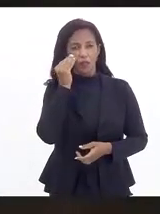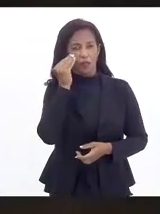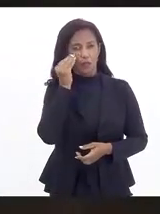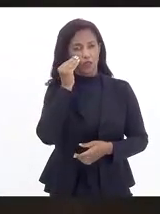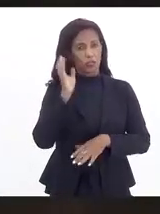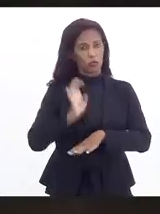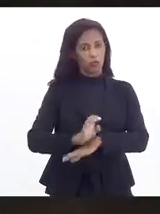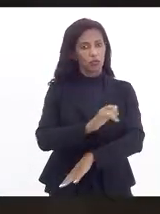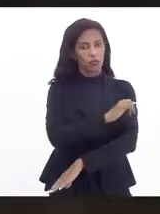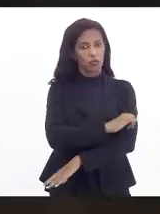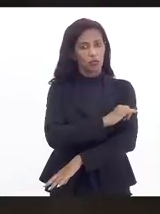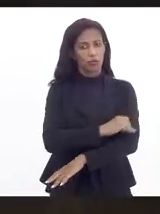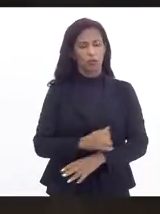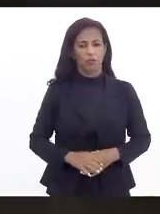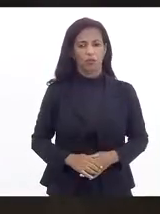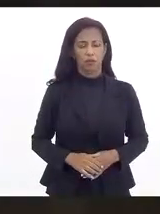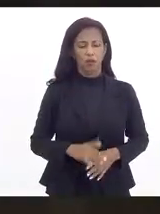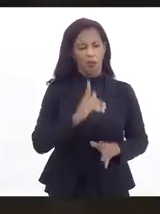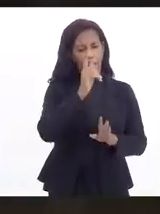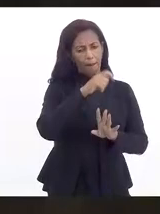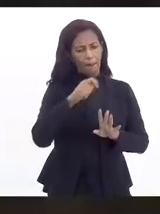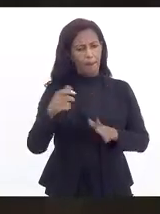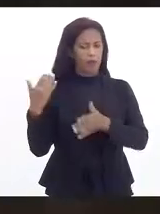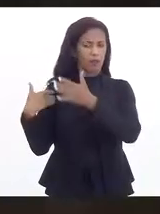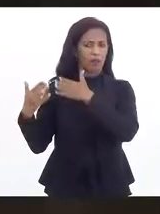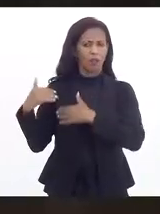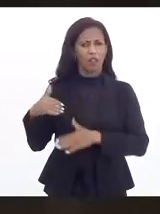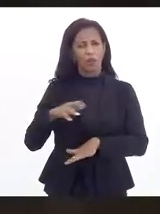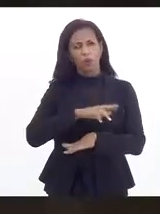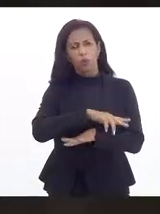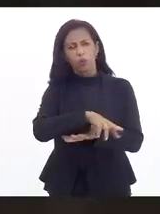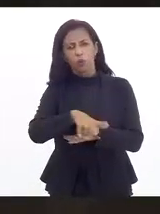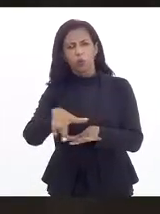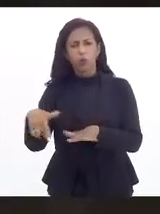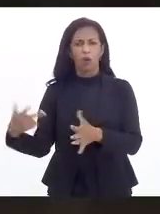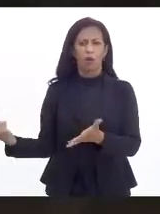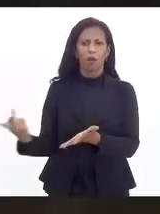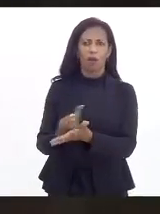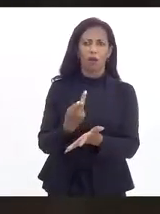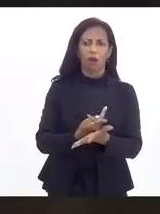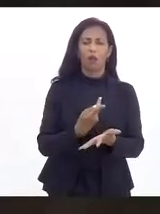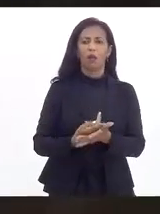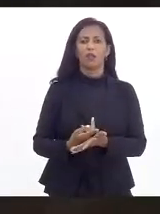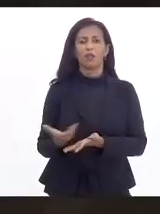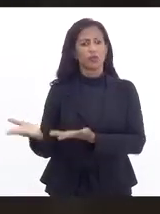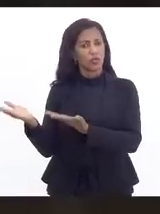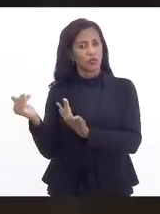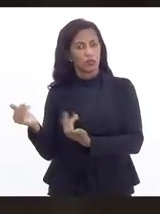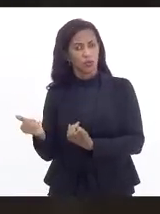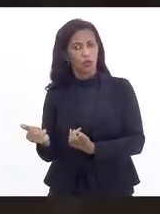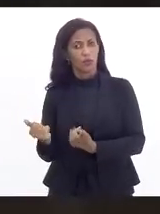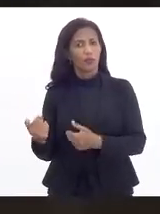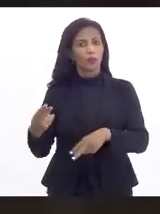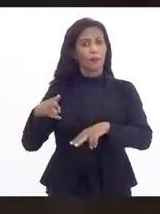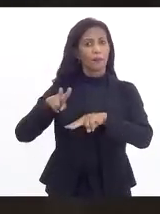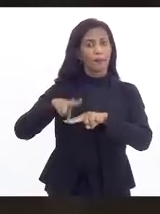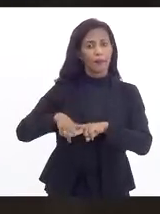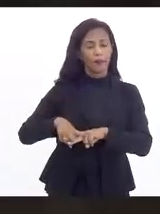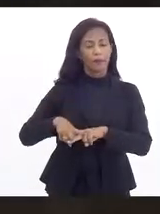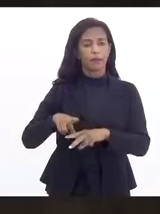estado do Rio de Janeiro, nos últimos meses, diversos casos de jovens que têm sido